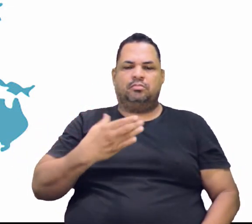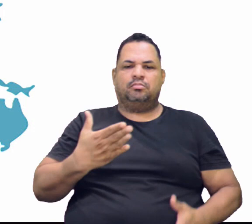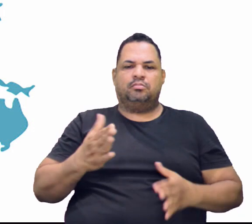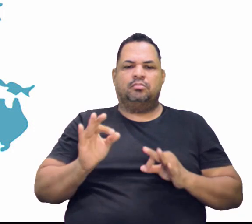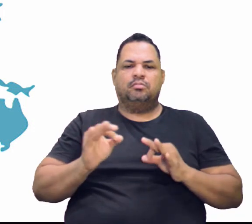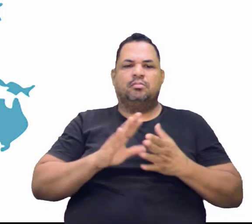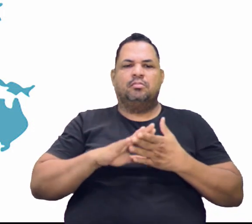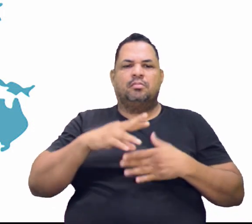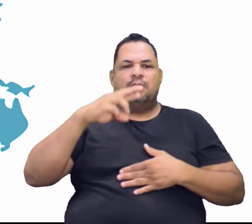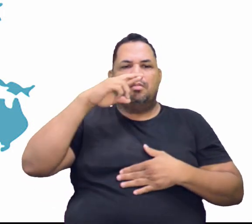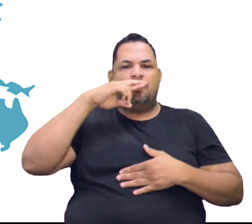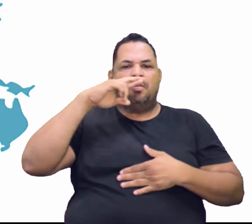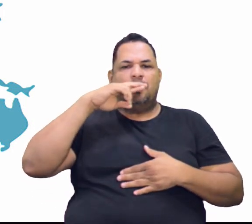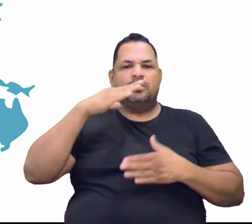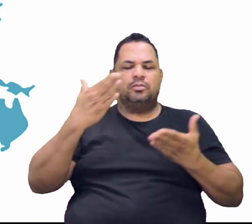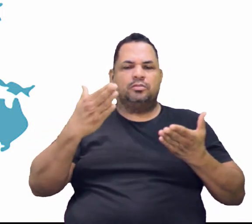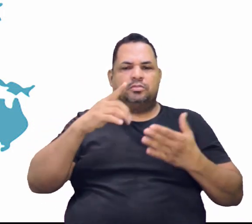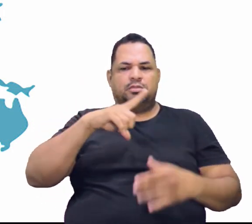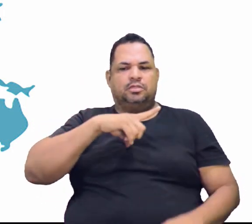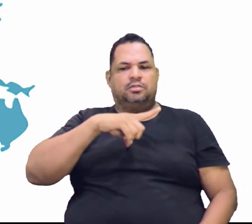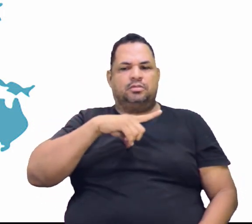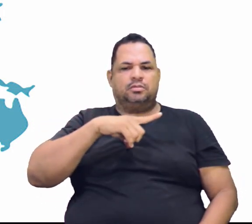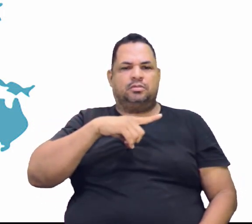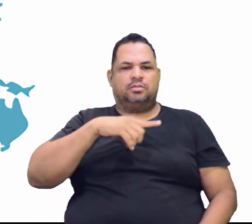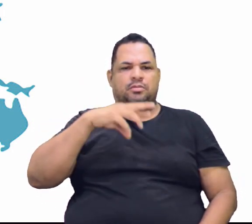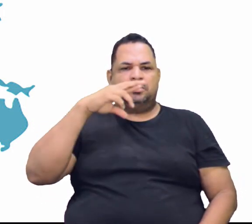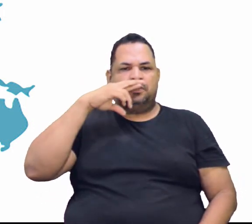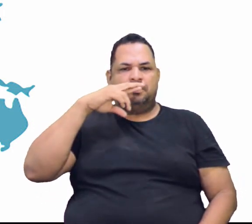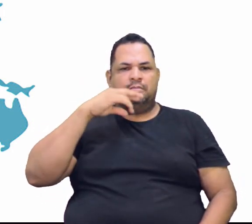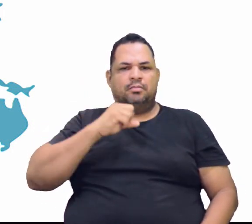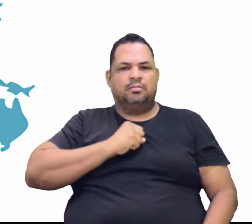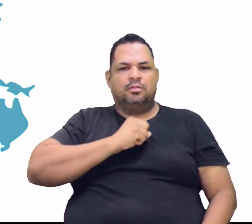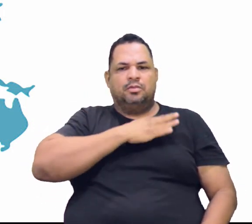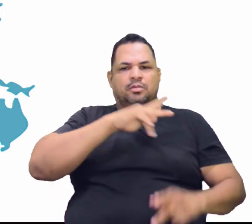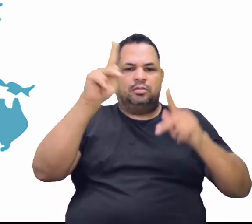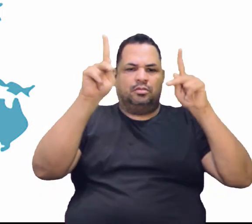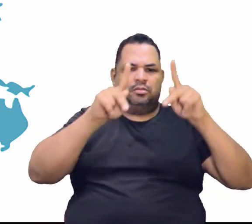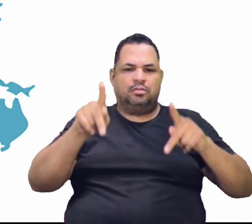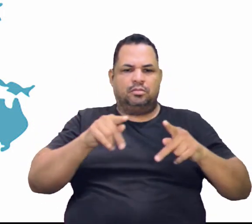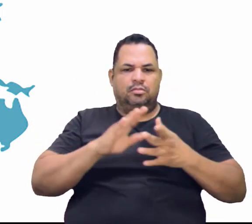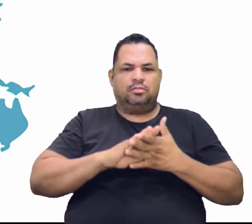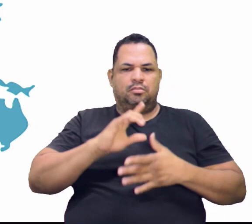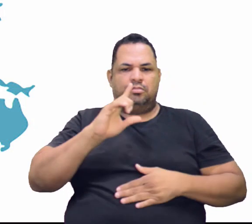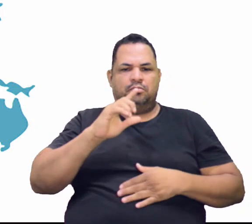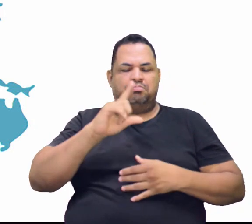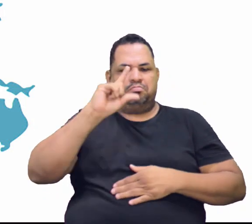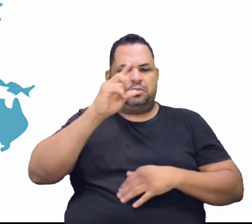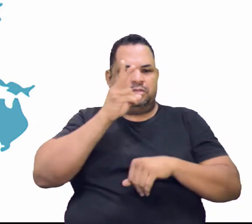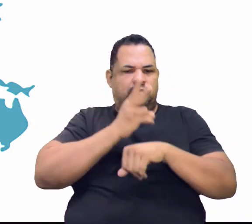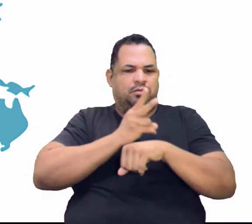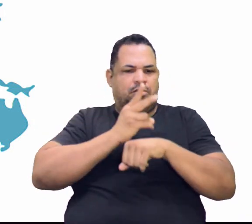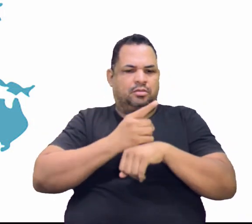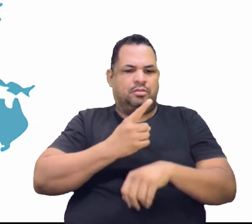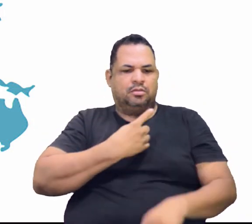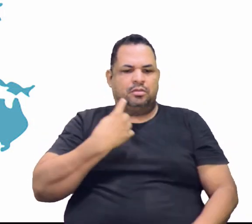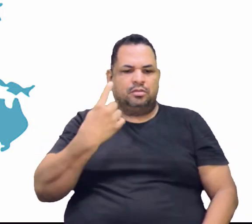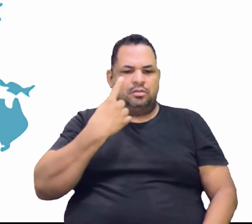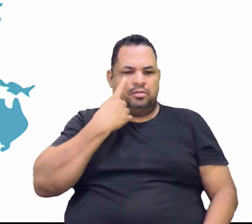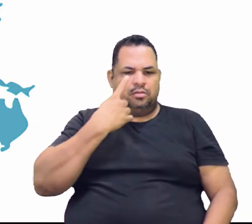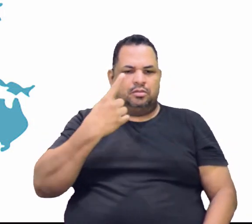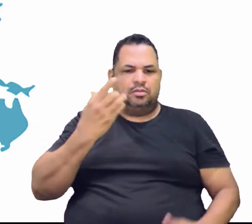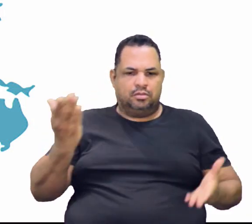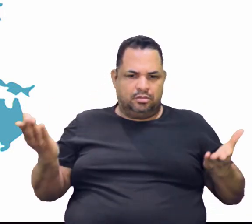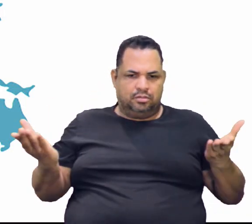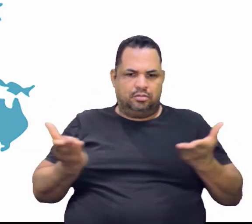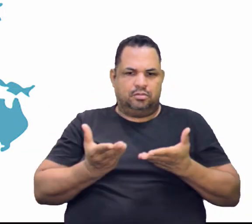adjetivos passados por Rondon, tá bom? Rondon, Estado da Paz, é um pequeno documentário que nós vamos ver agora,